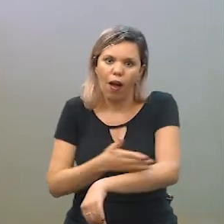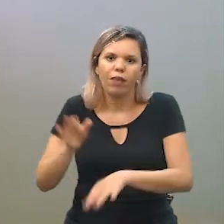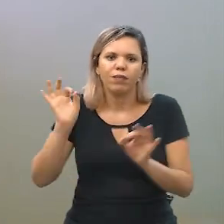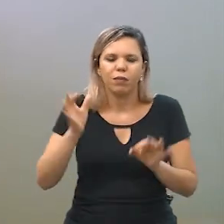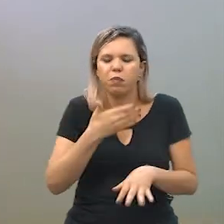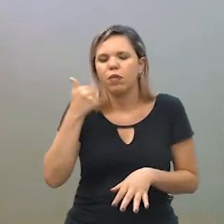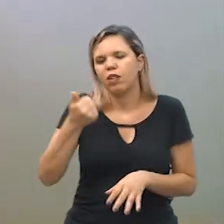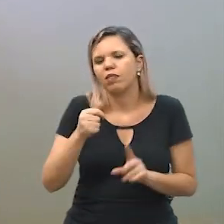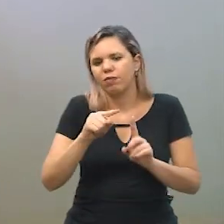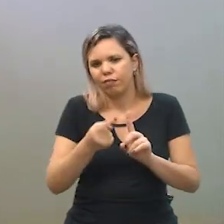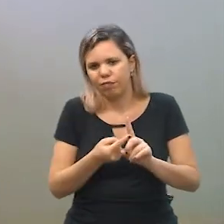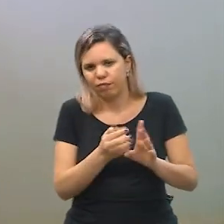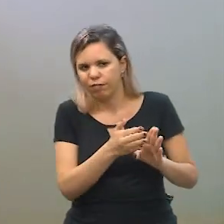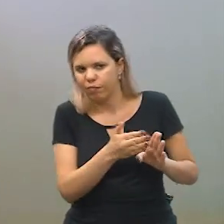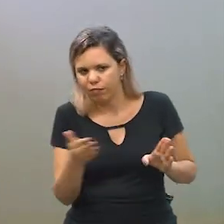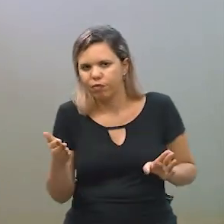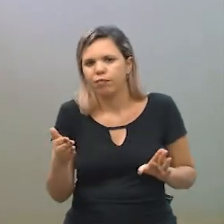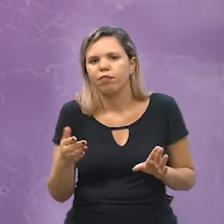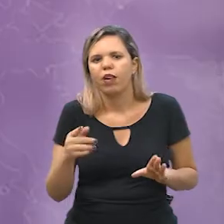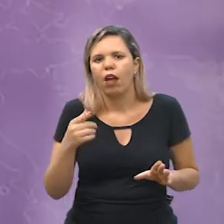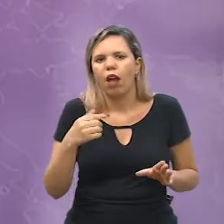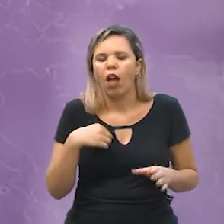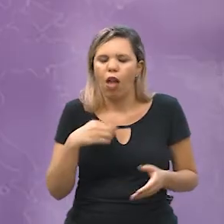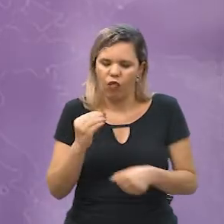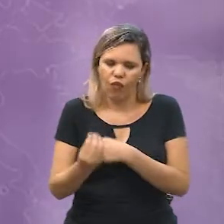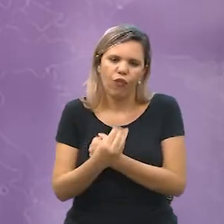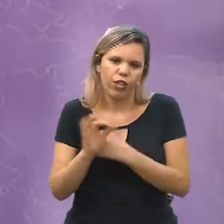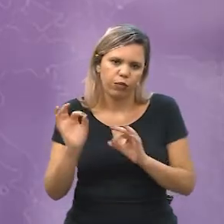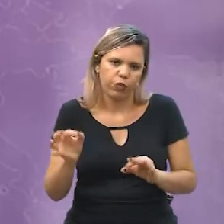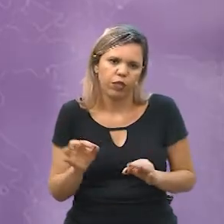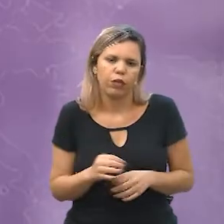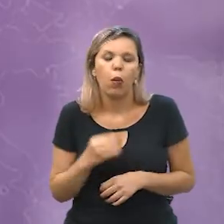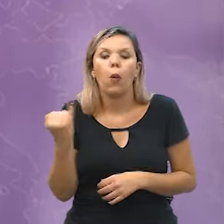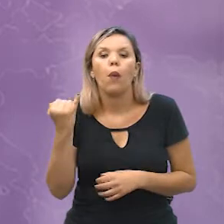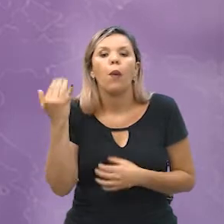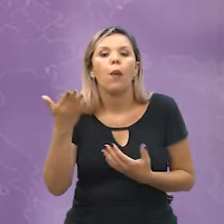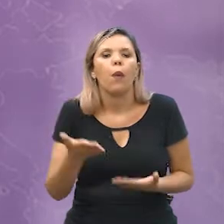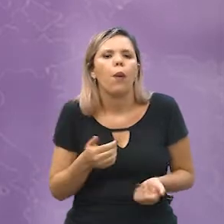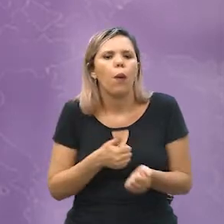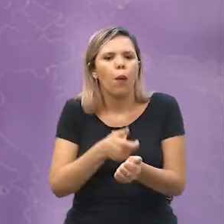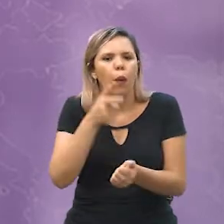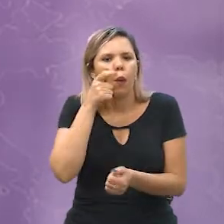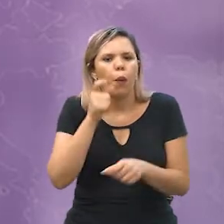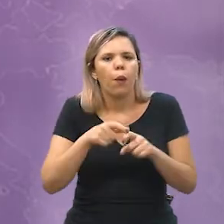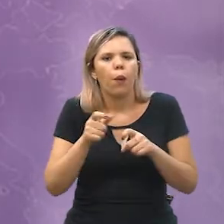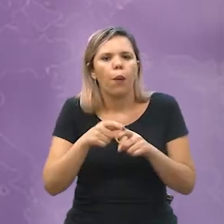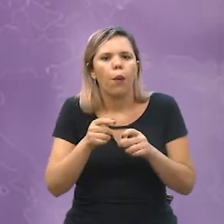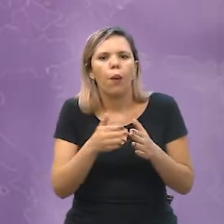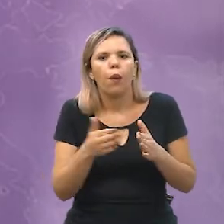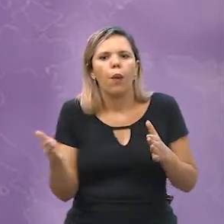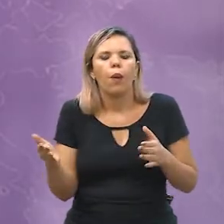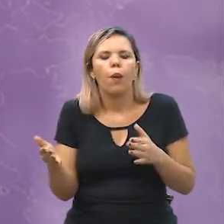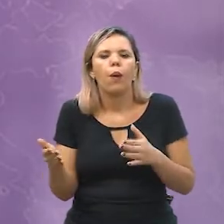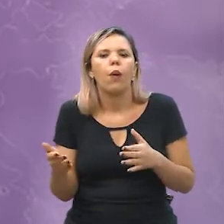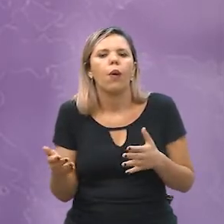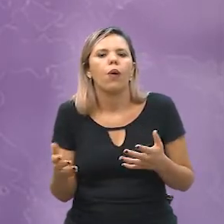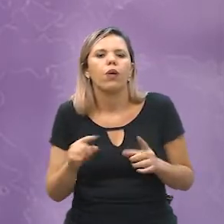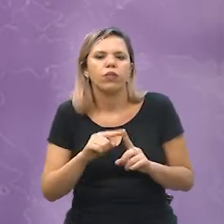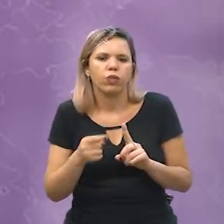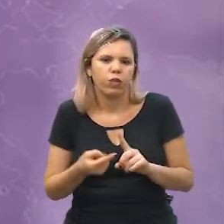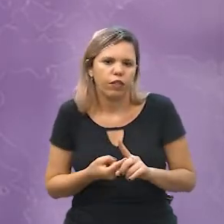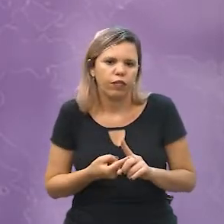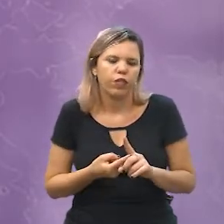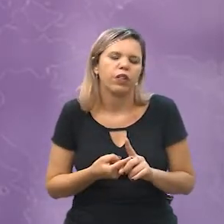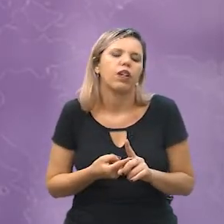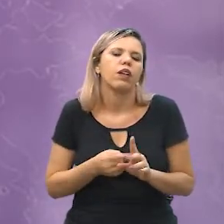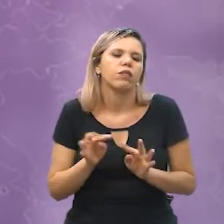melhor vai ser minha gestação. Então, é um investimento mesmo. Agora, qual a importância do acompanhamento médico durante a gravidez, o pré-natal,